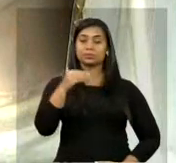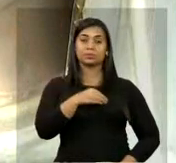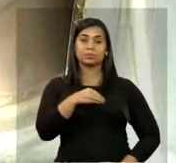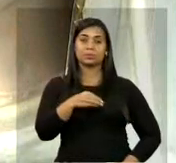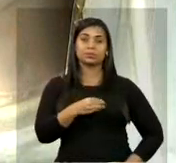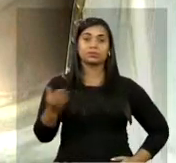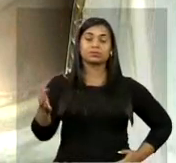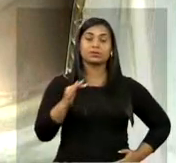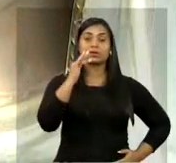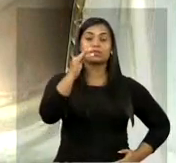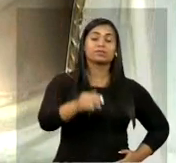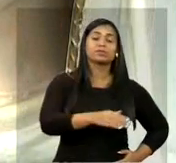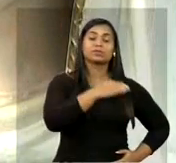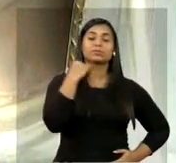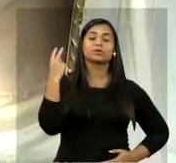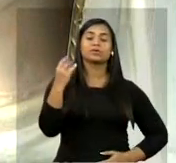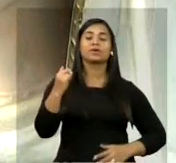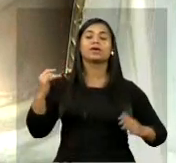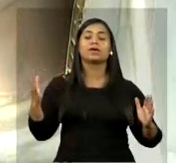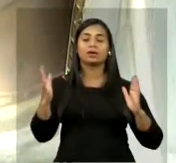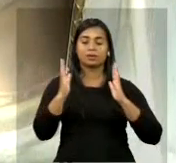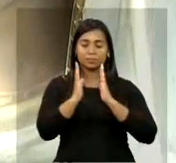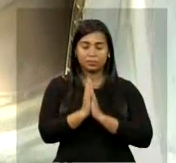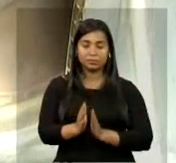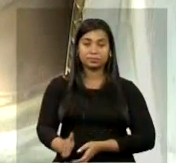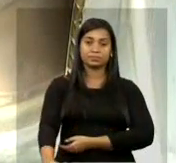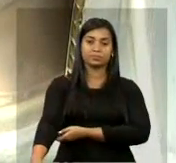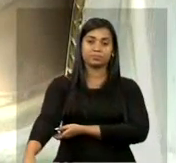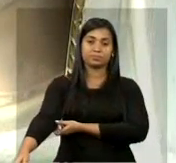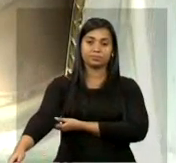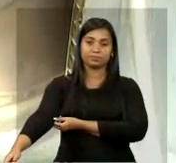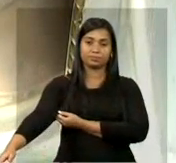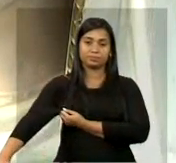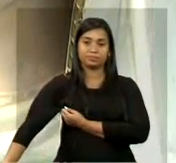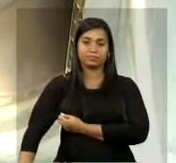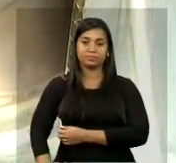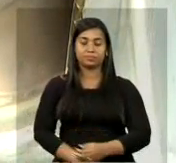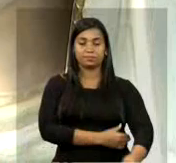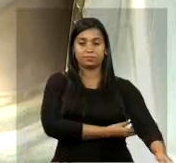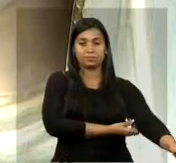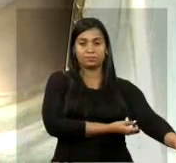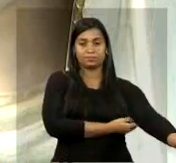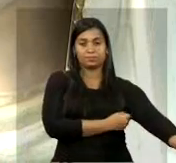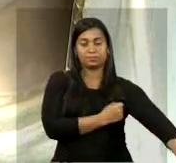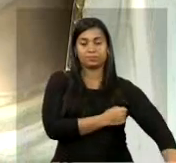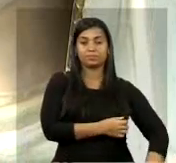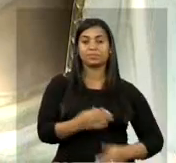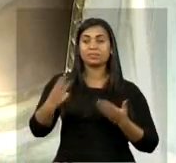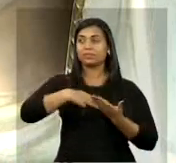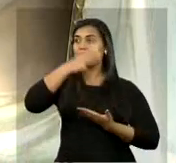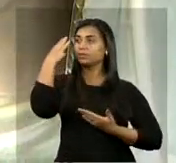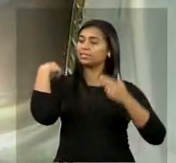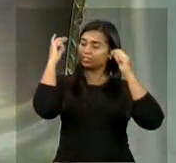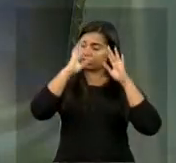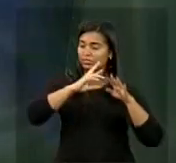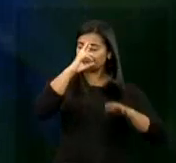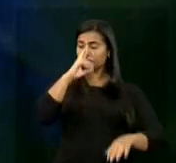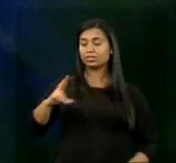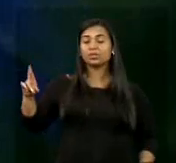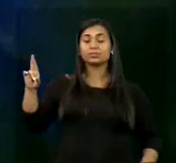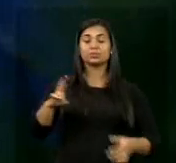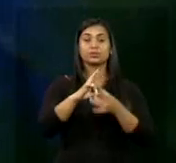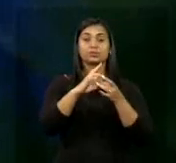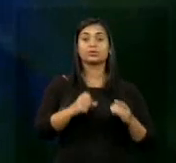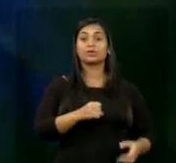Deus, rogai por nós, pecadores, agora e na hora de nossa morte. Amém. Ave Maria, cheia